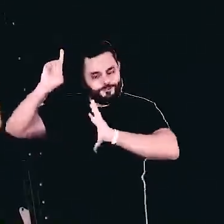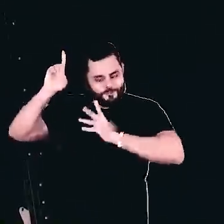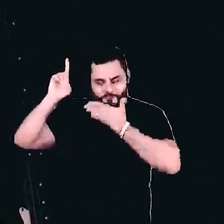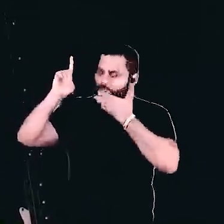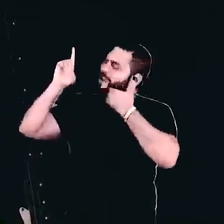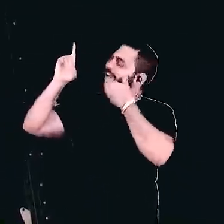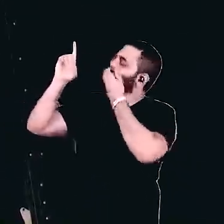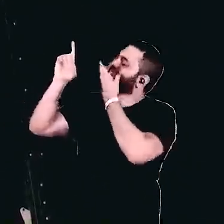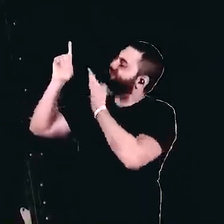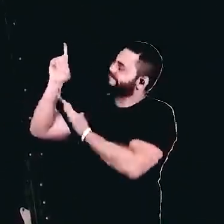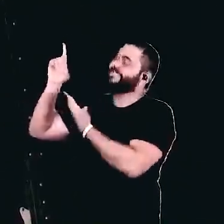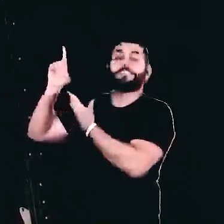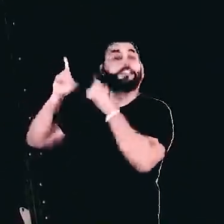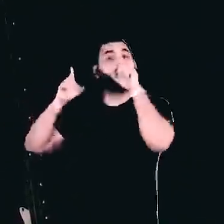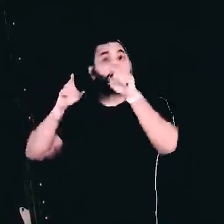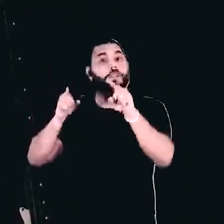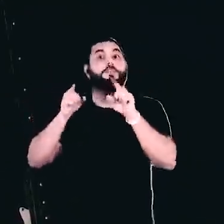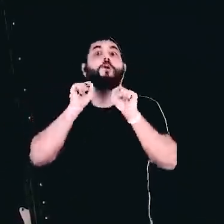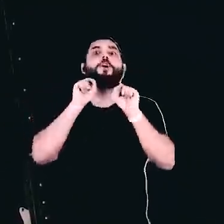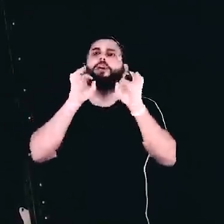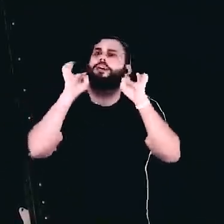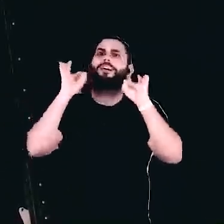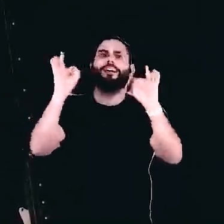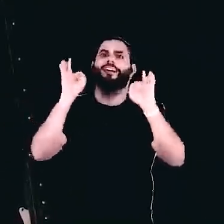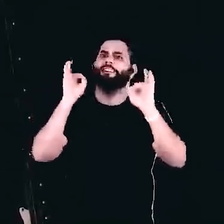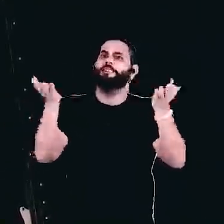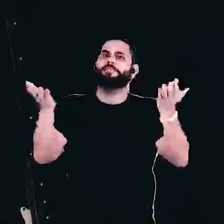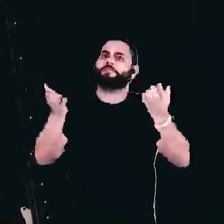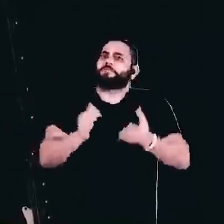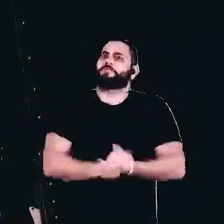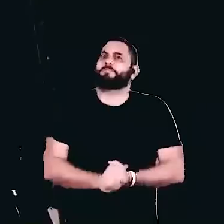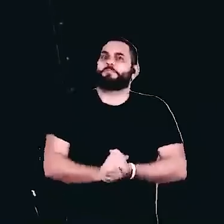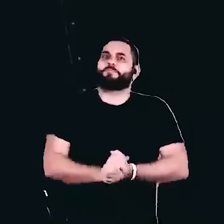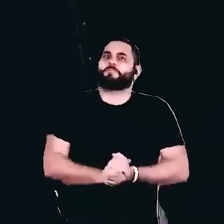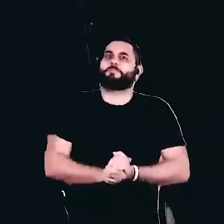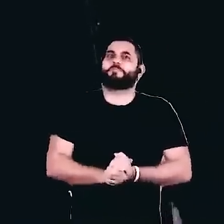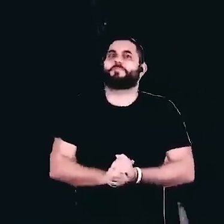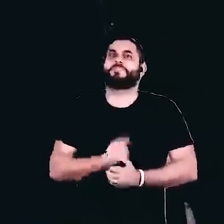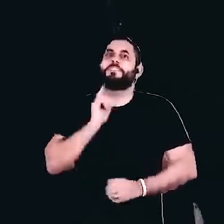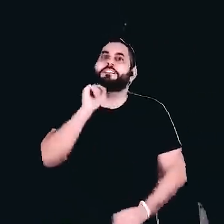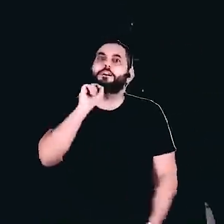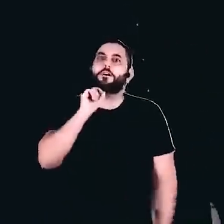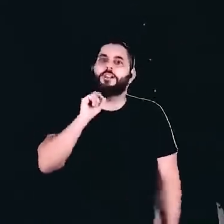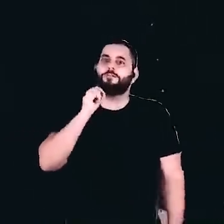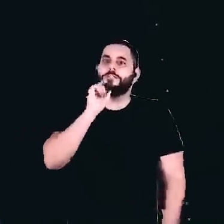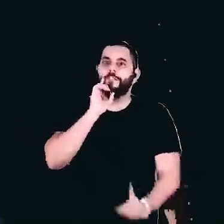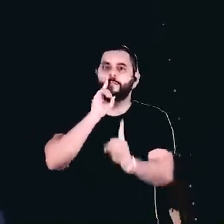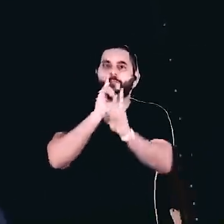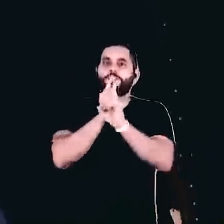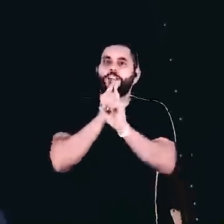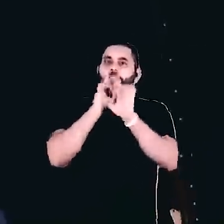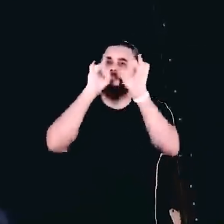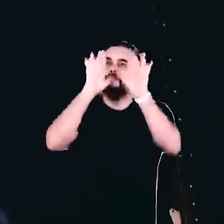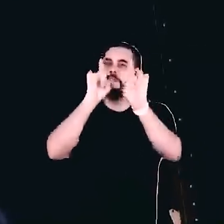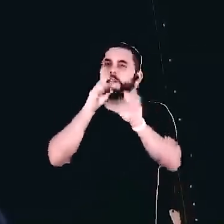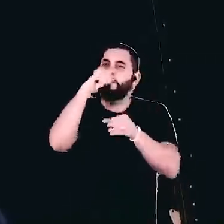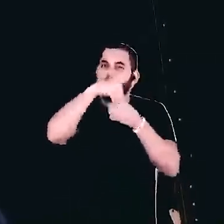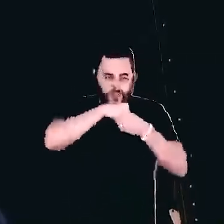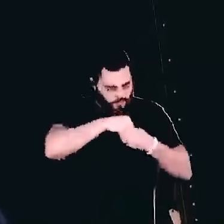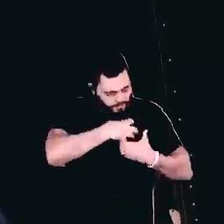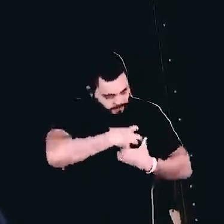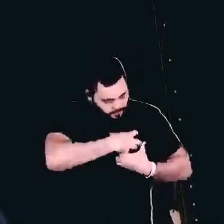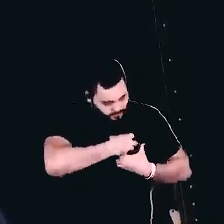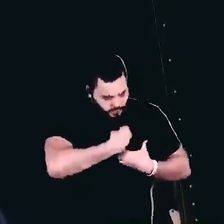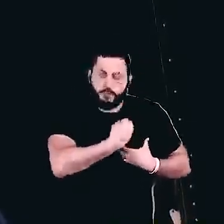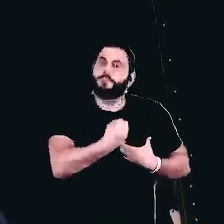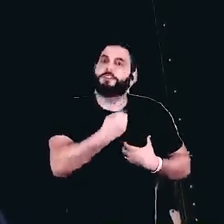melhor. Isso se chama excelência. Isso se chama arrancar o ouro das outras pessoas. Paulo fez isso.